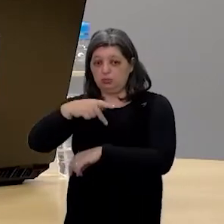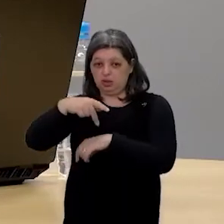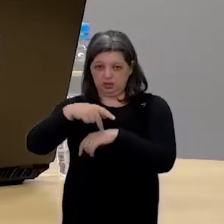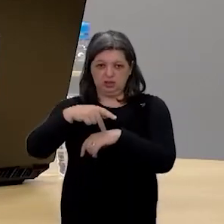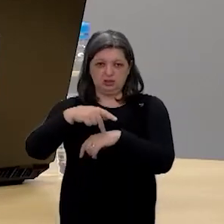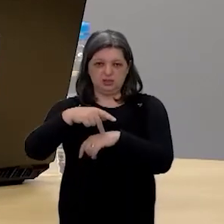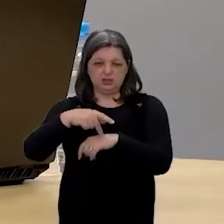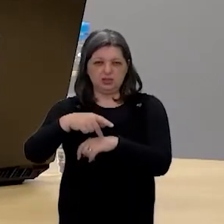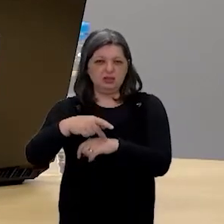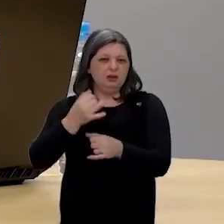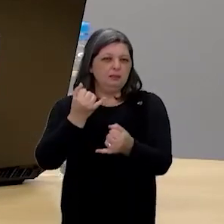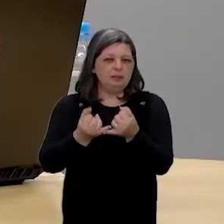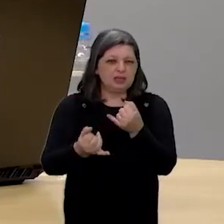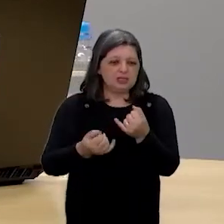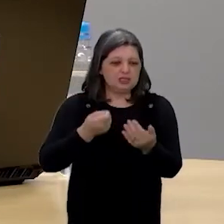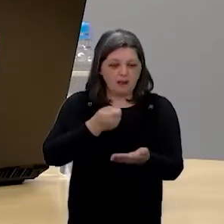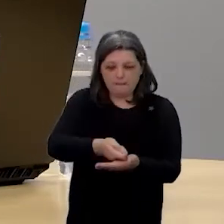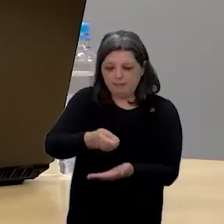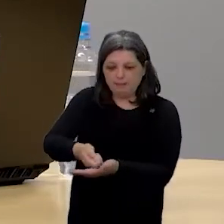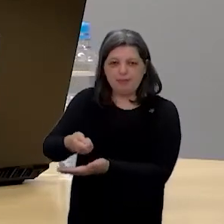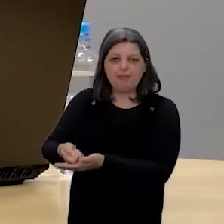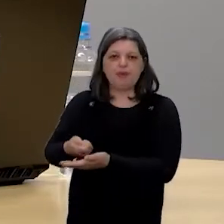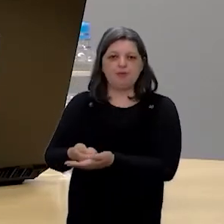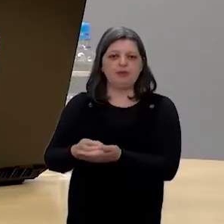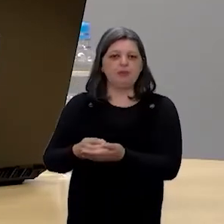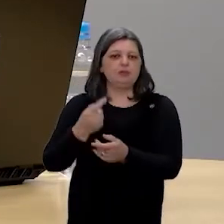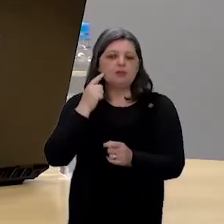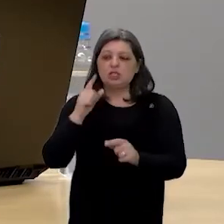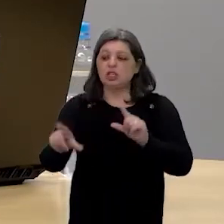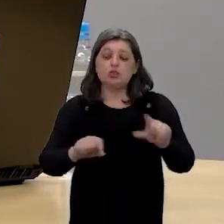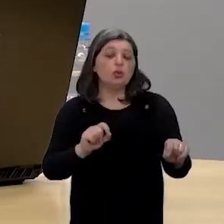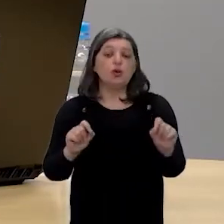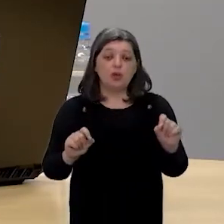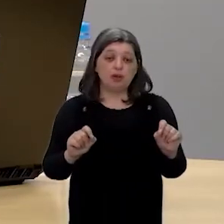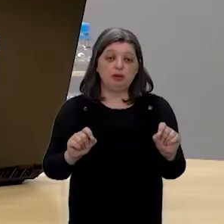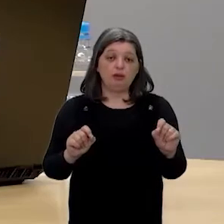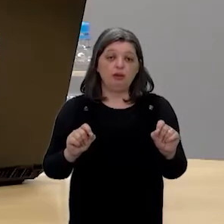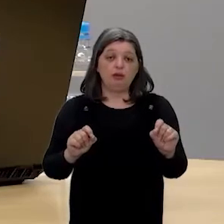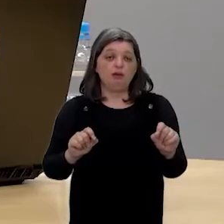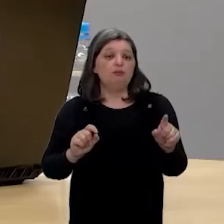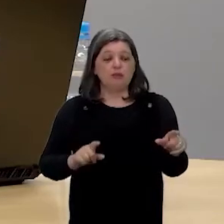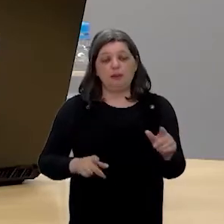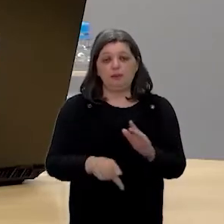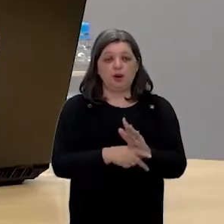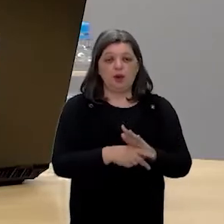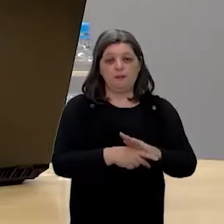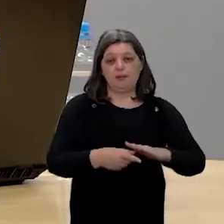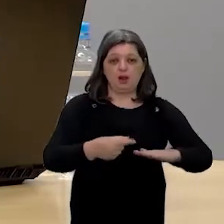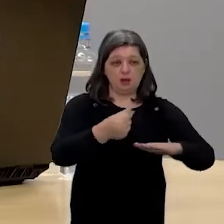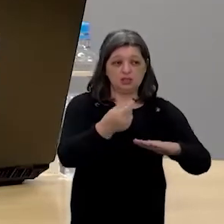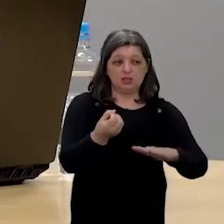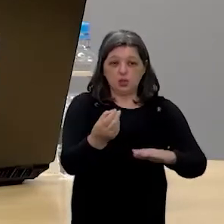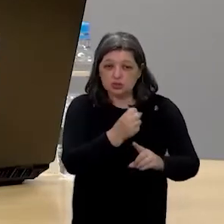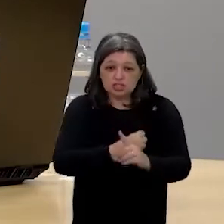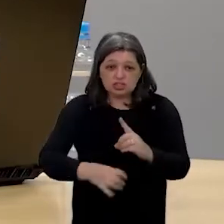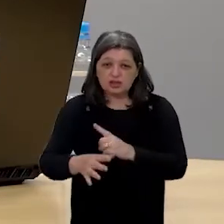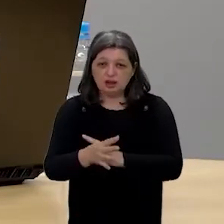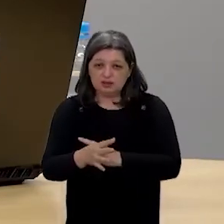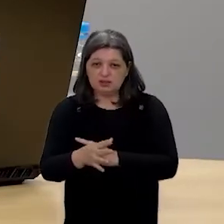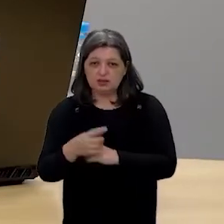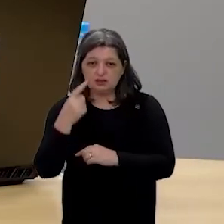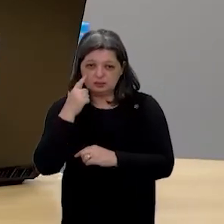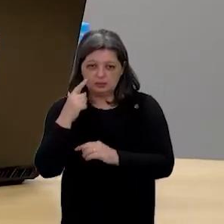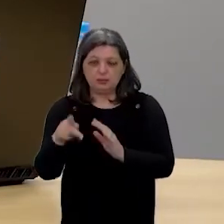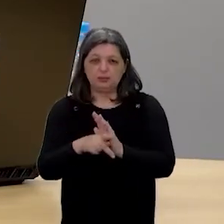que forçando os outros países do mundo a se posicionarem. Você capitalista ou socialista? É daí que vem a ideia do